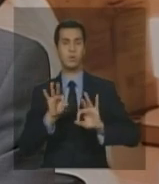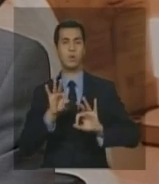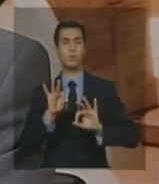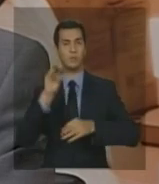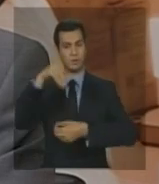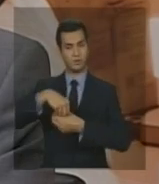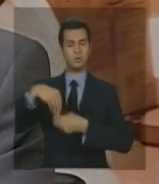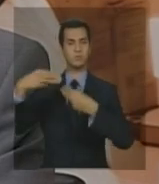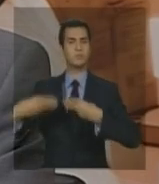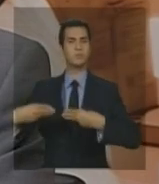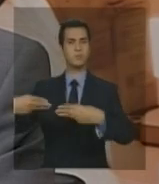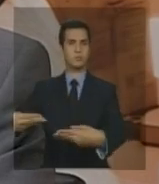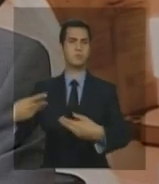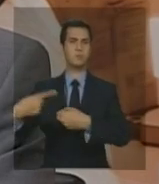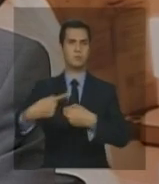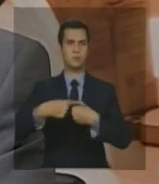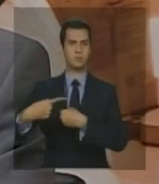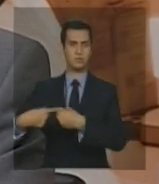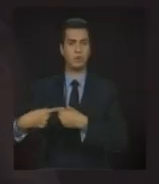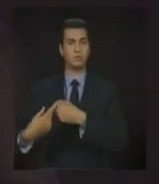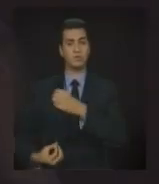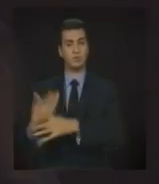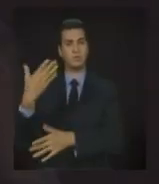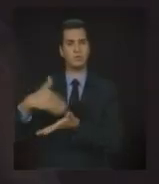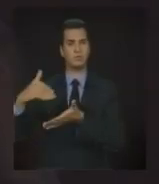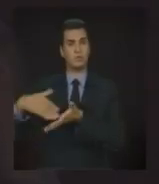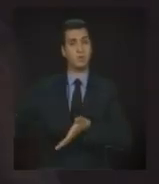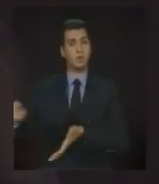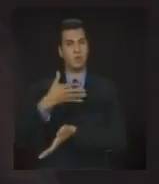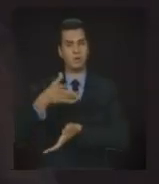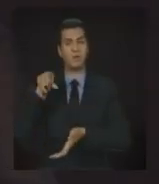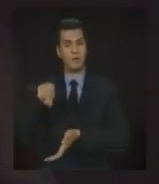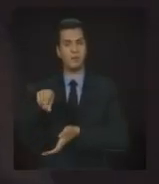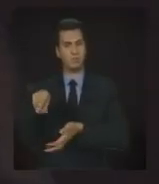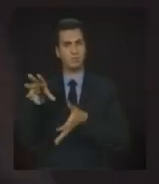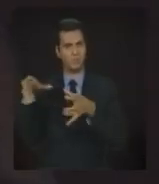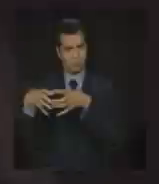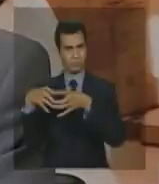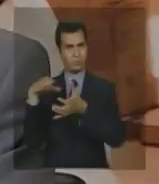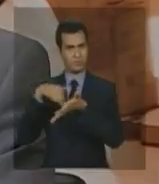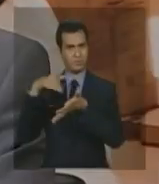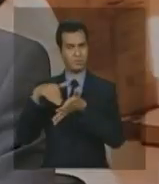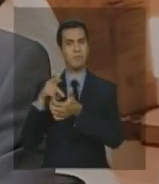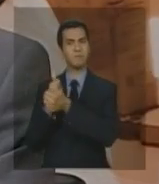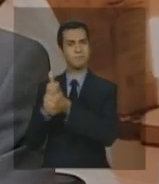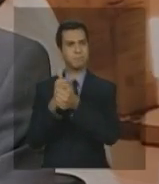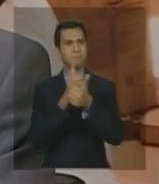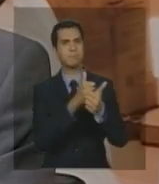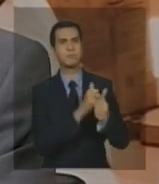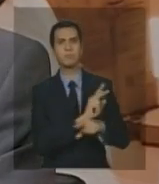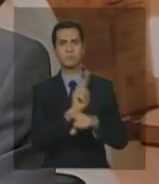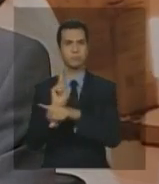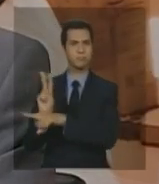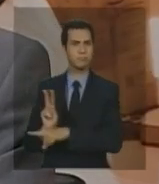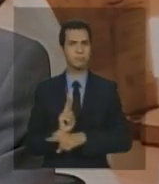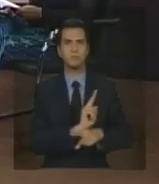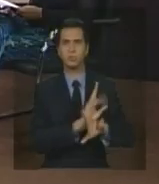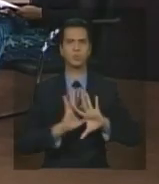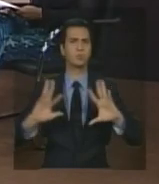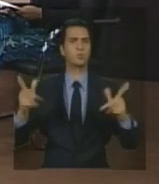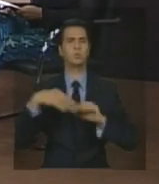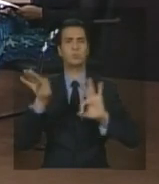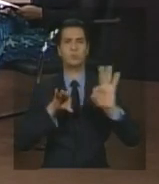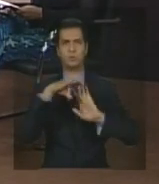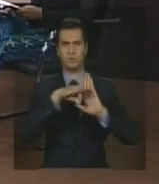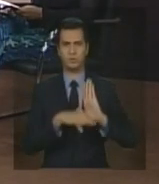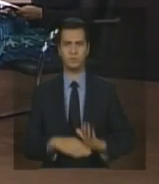Cidade para poder acompanhar todo esse serviço, todos esses projetos, supervisionar, monitorar esses projetos. Esse montante que o